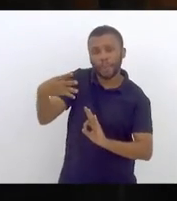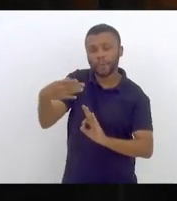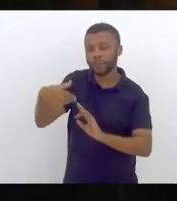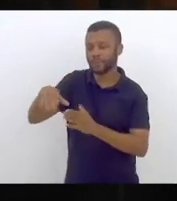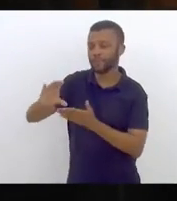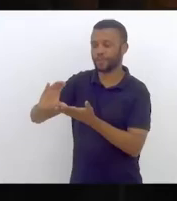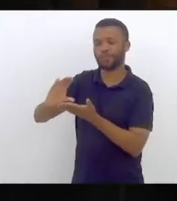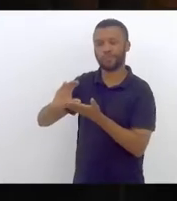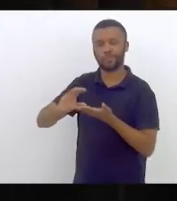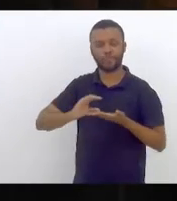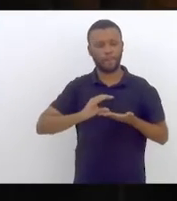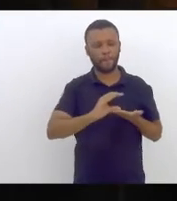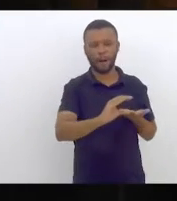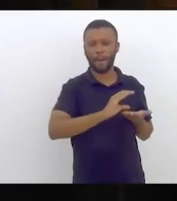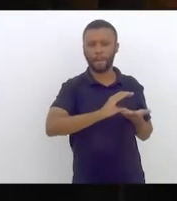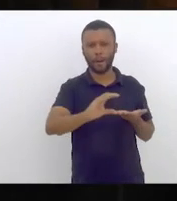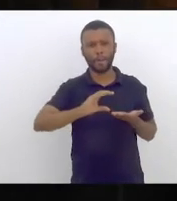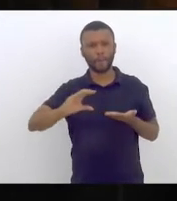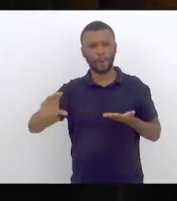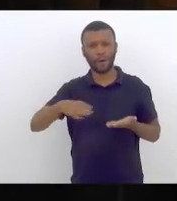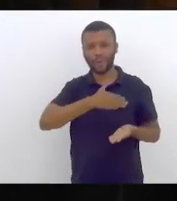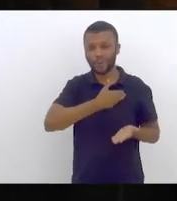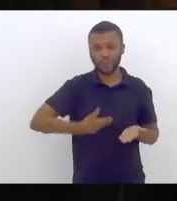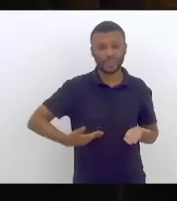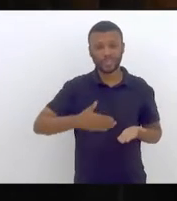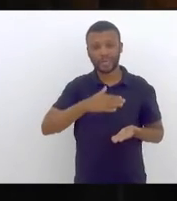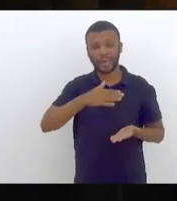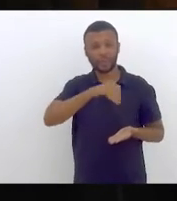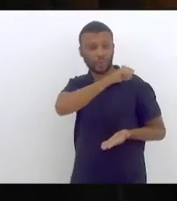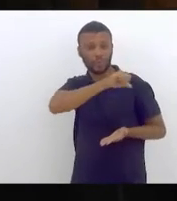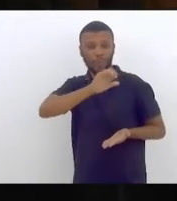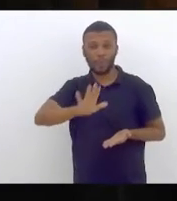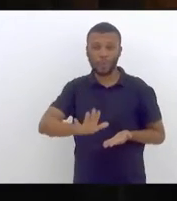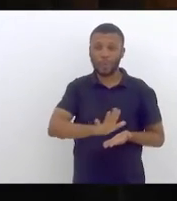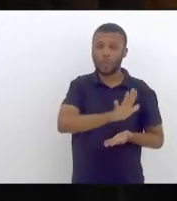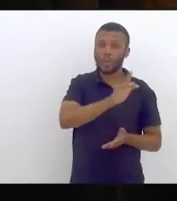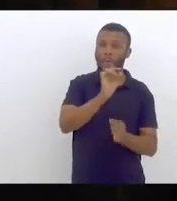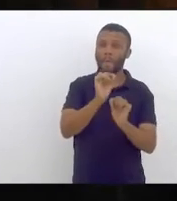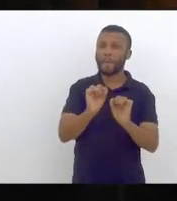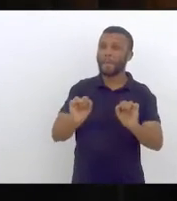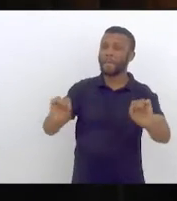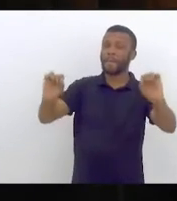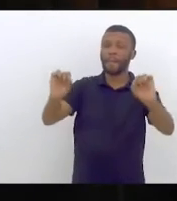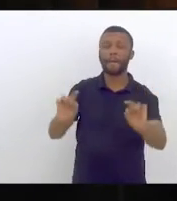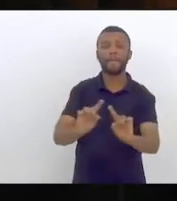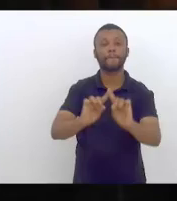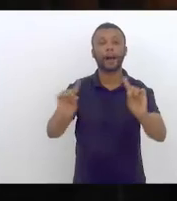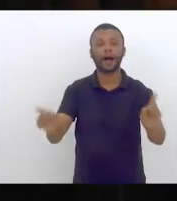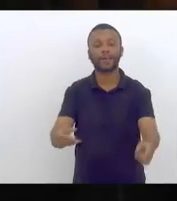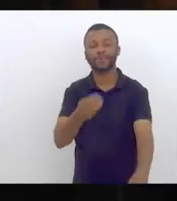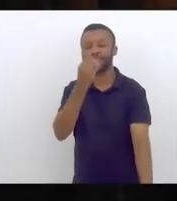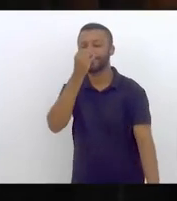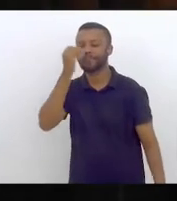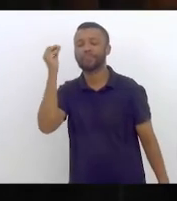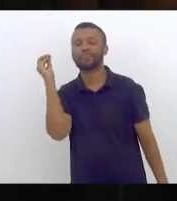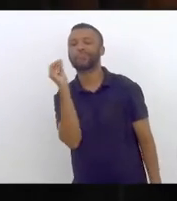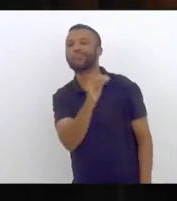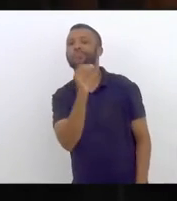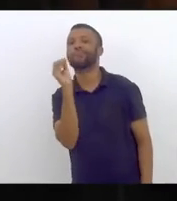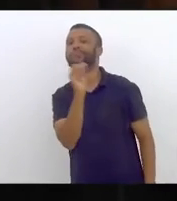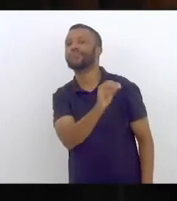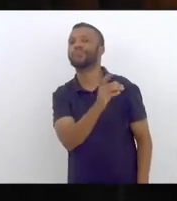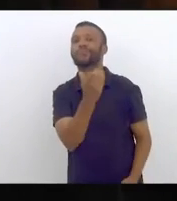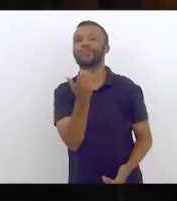renda que o Estado do Rio de Janeiro já viu. Mas, diante da negligência, da omissão e